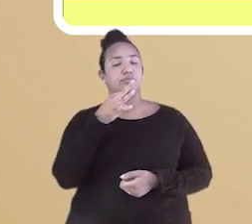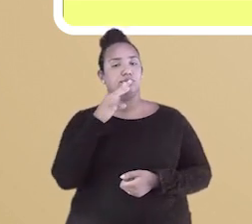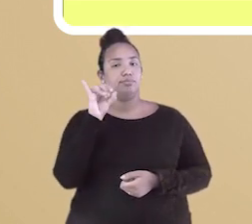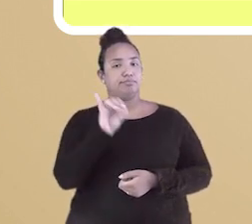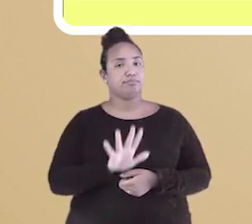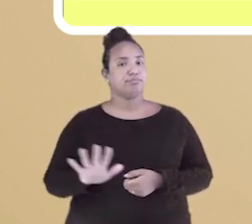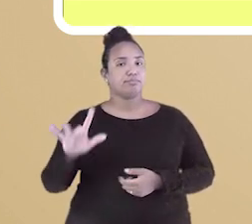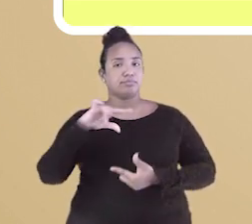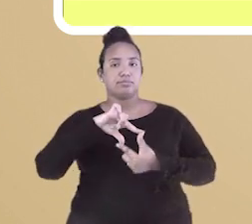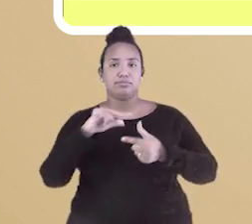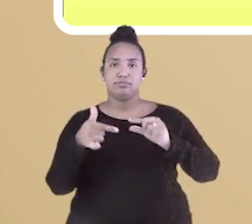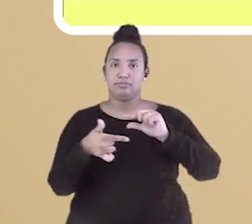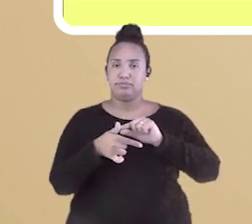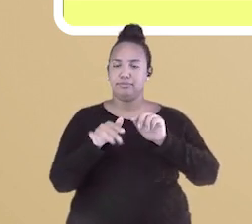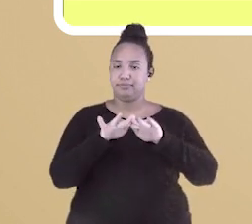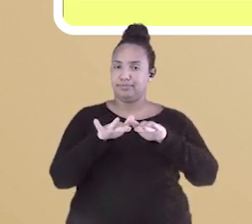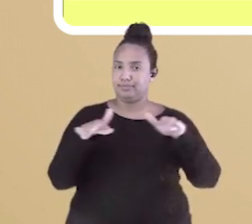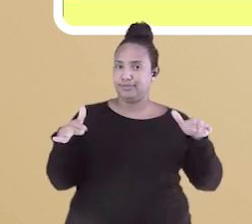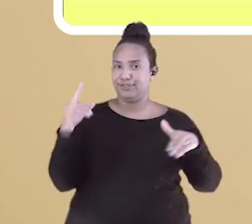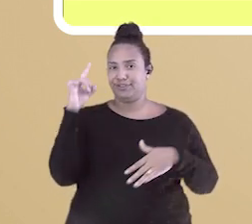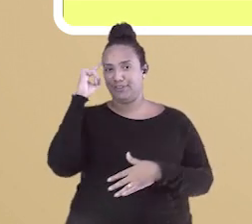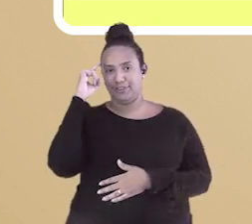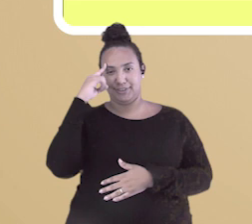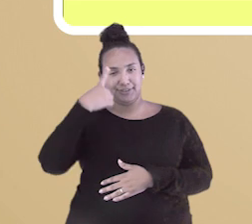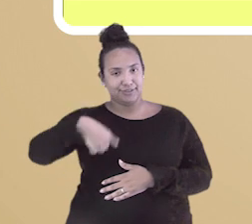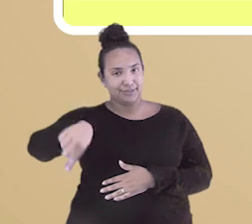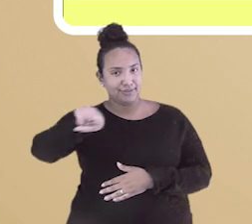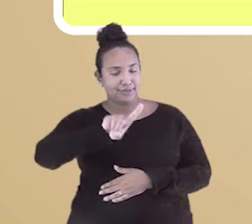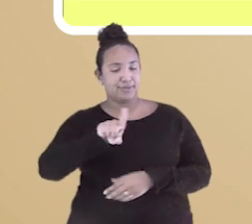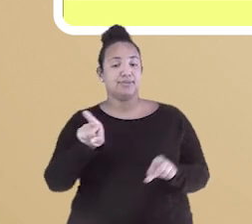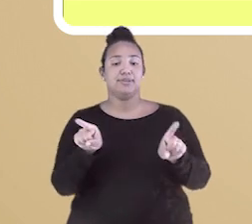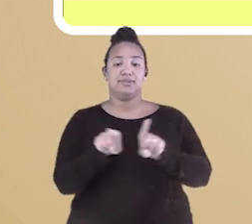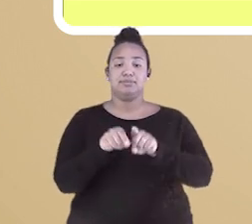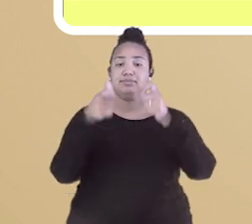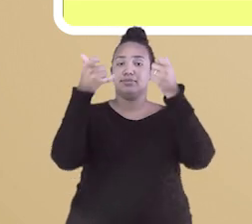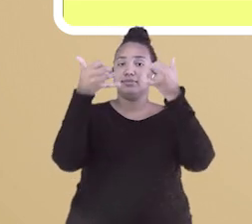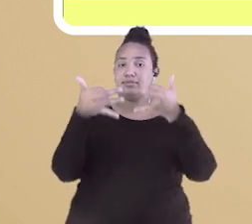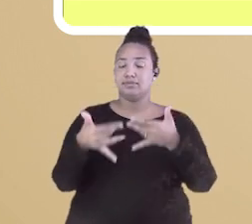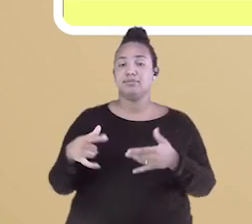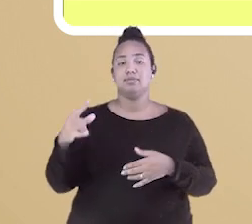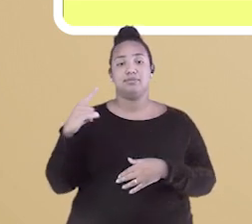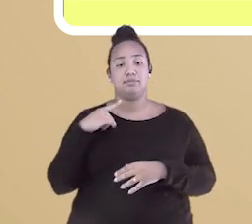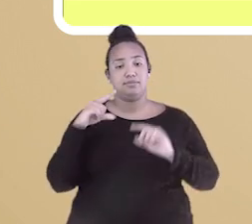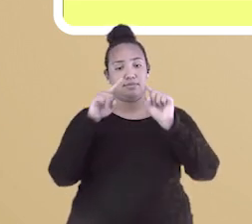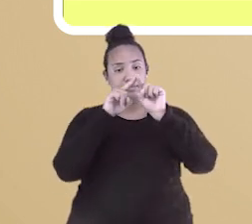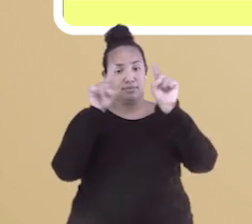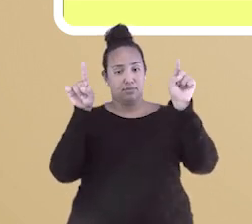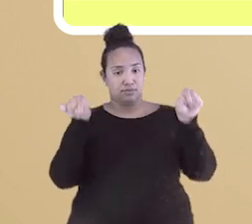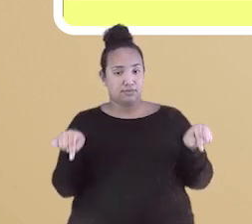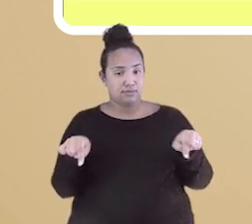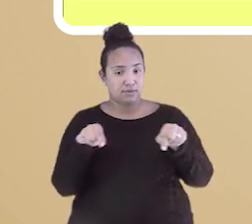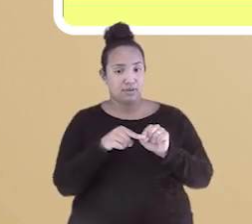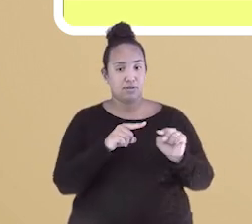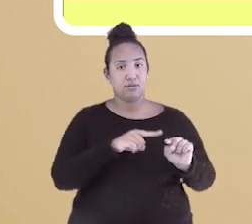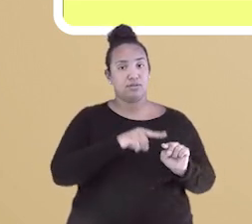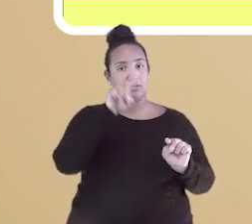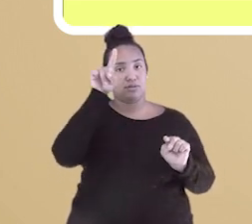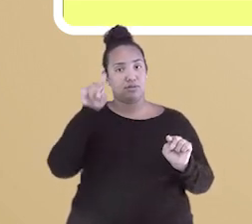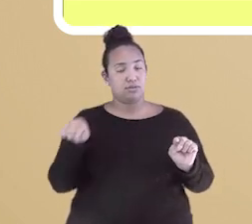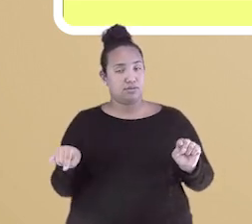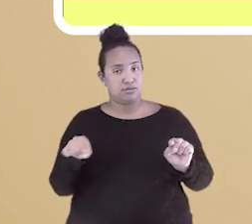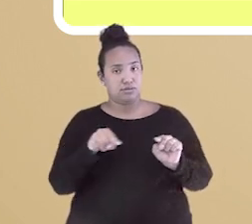planas presentes no dia a dia. Falamos sobre os quadriláteros, sobre o triângulo e sobre o